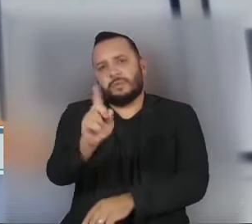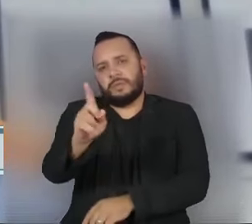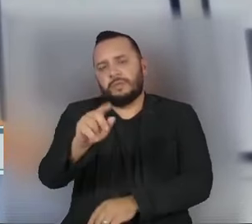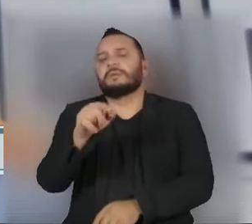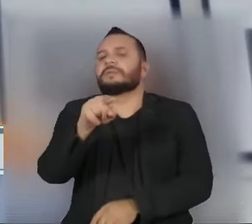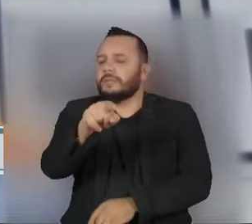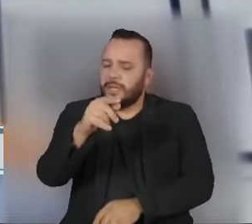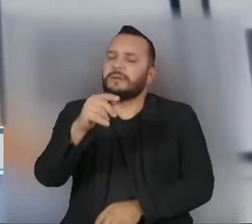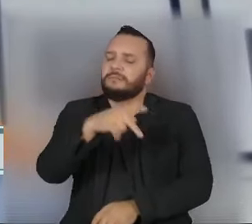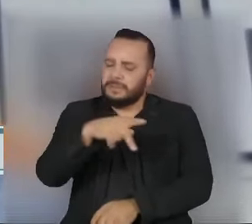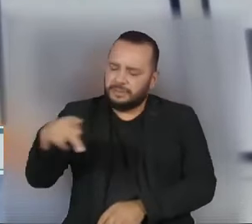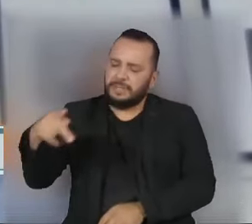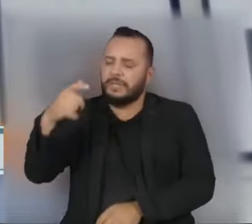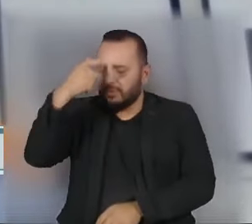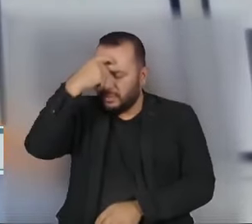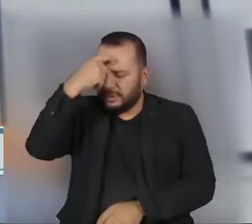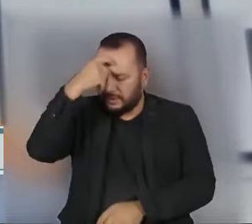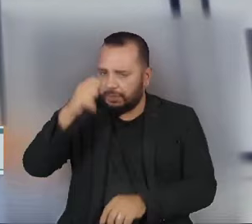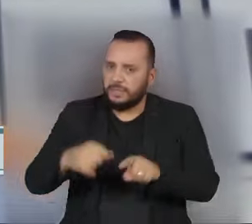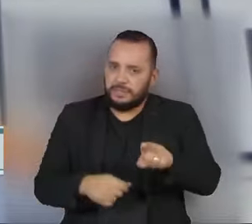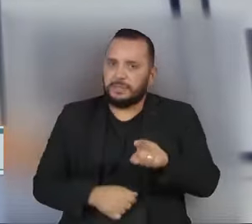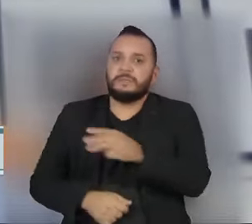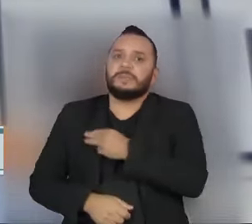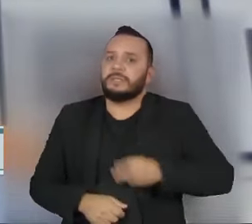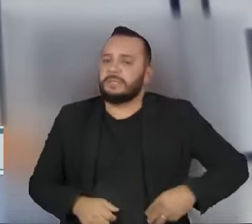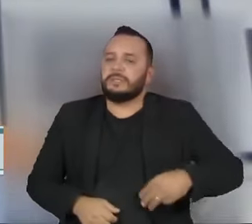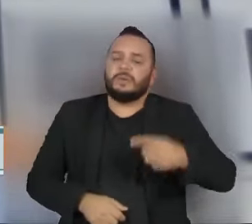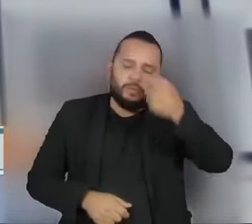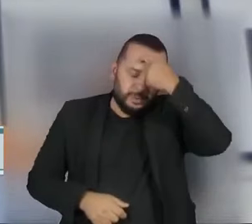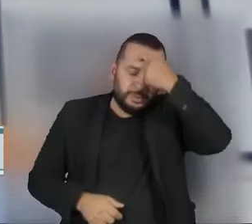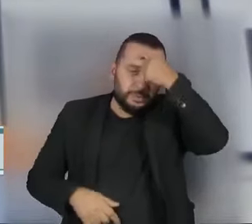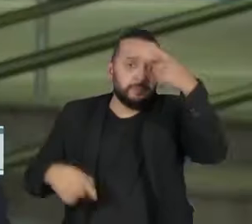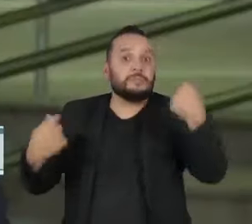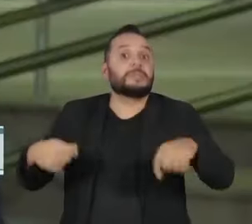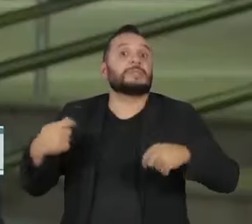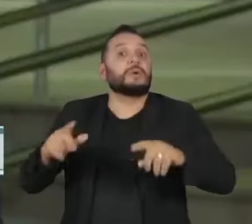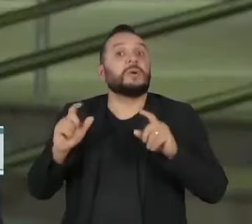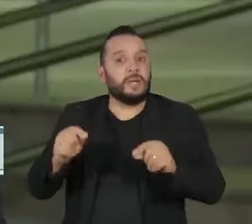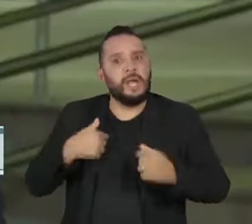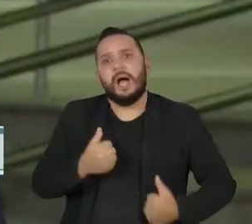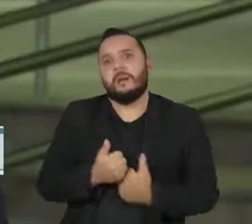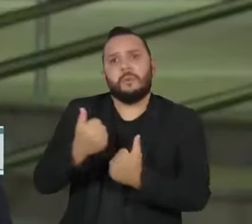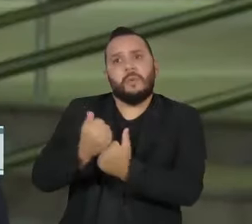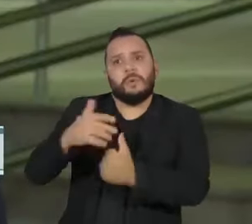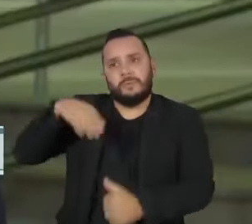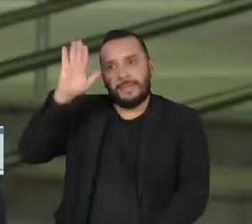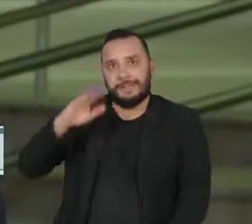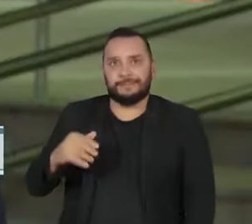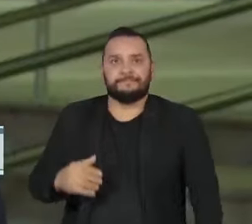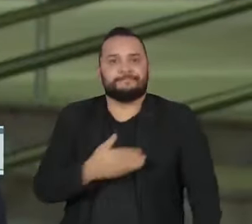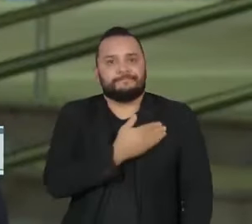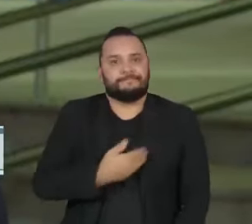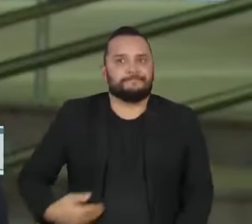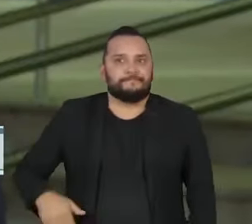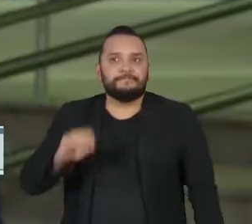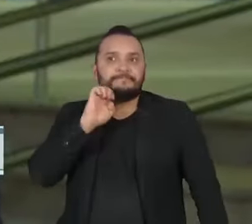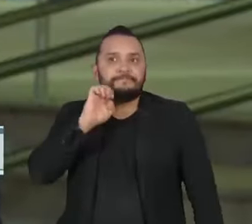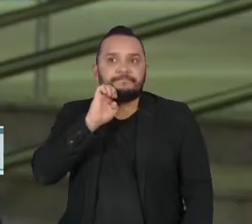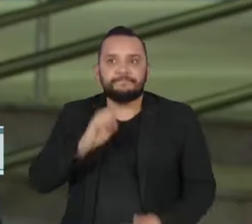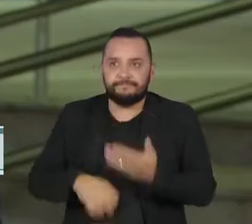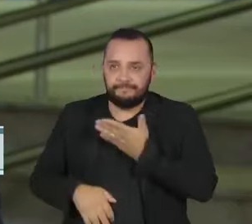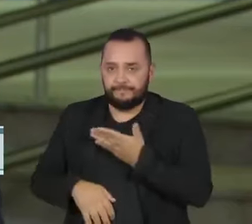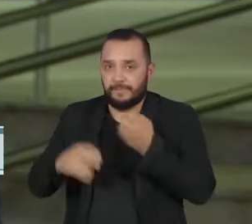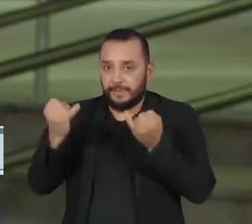tem consciência disso nós vamos precisar de Outros tantos apoios em outras tantas frentes o governador Eduardo Leite também pediu pressa na